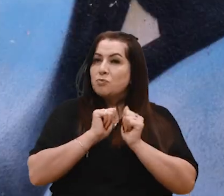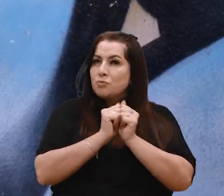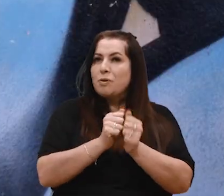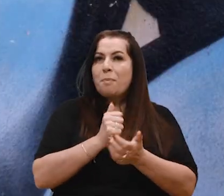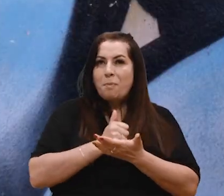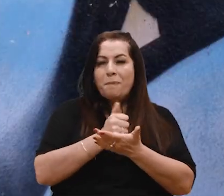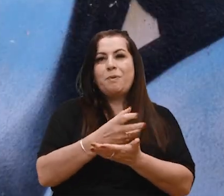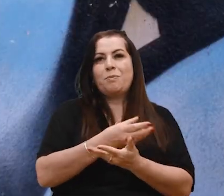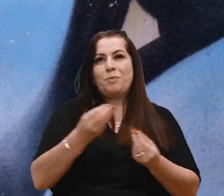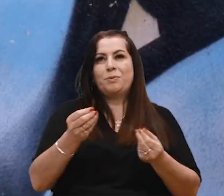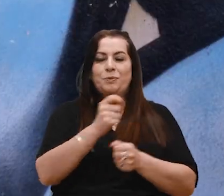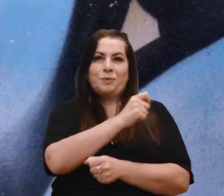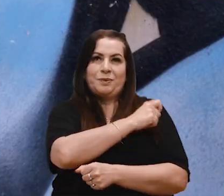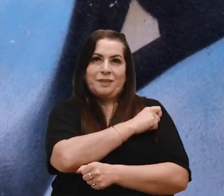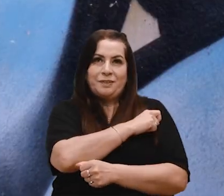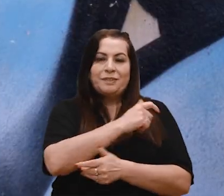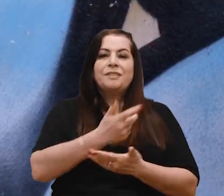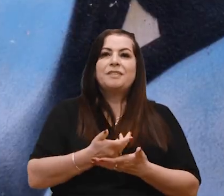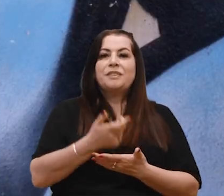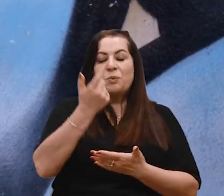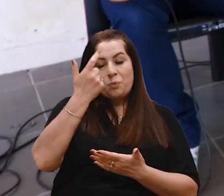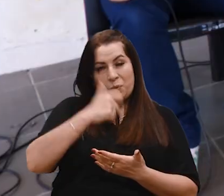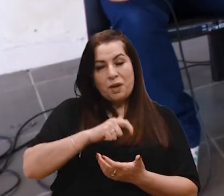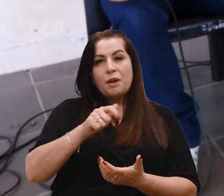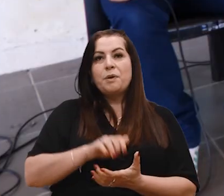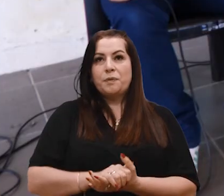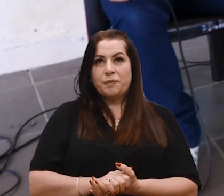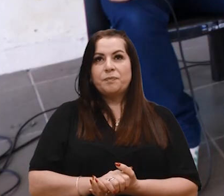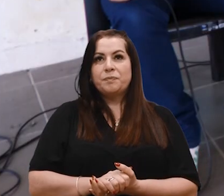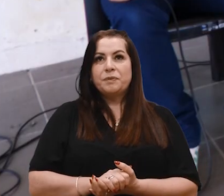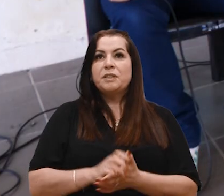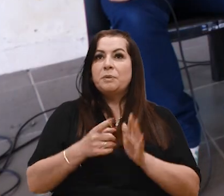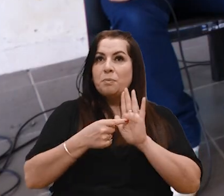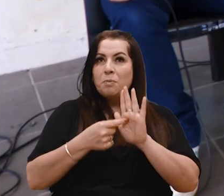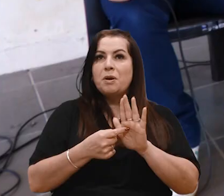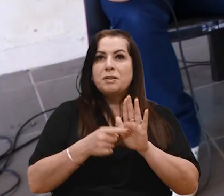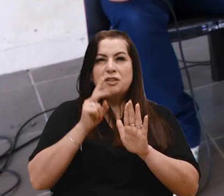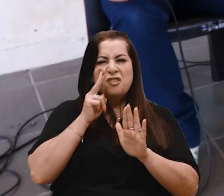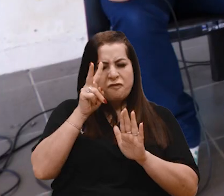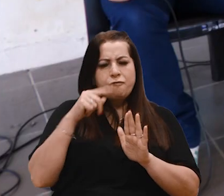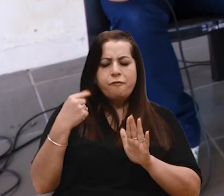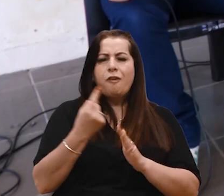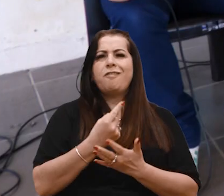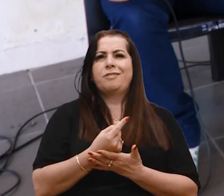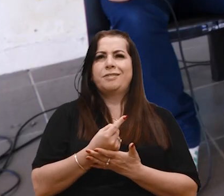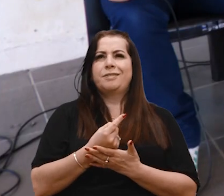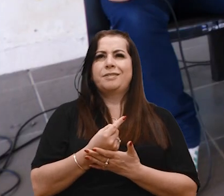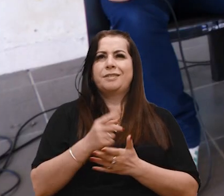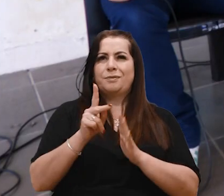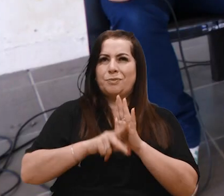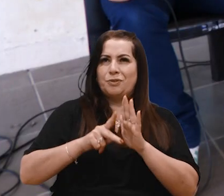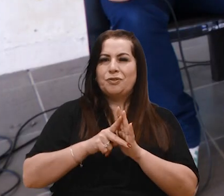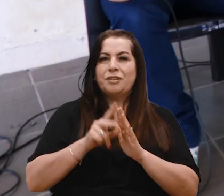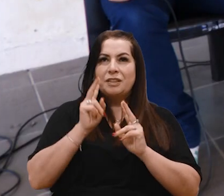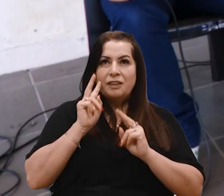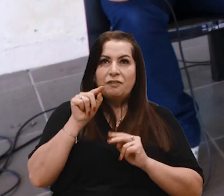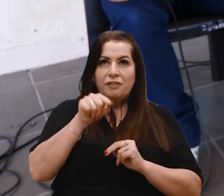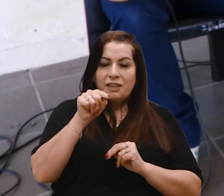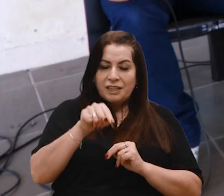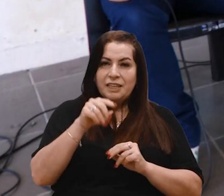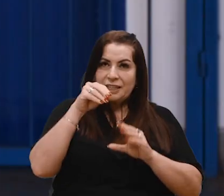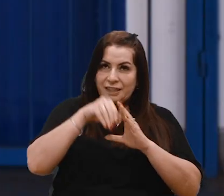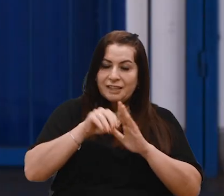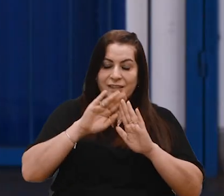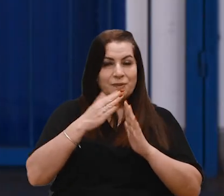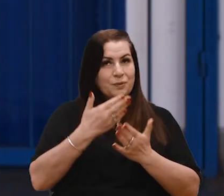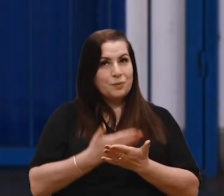que os profs são muito parceiros dos seus estudantes. Então, eu acho que demonstra a força, assim, desse projeto. A